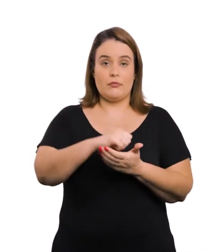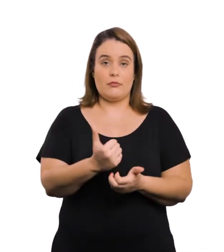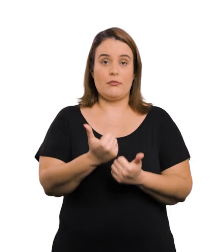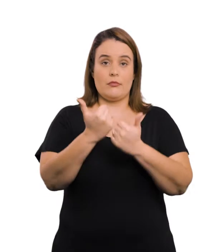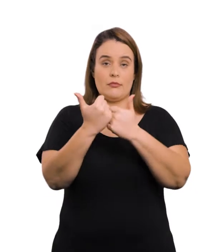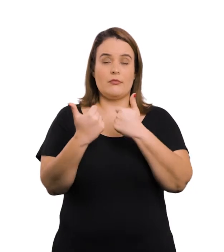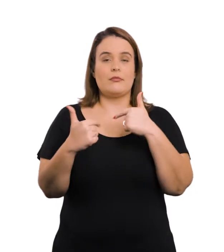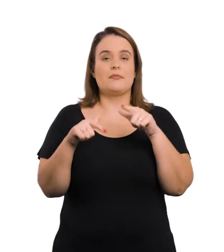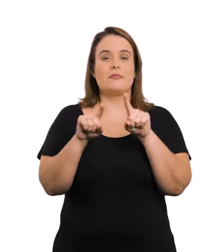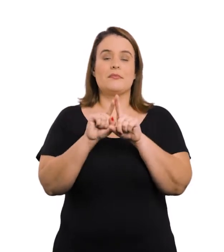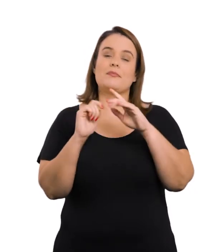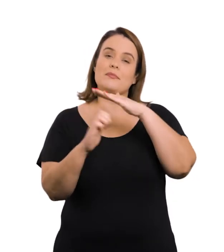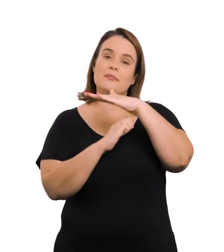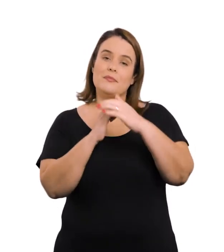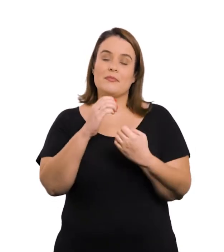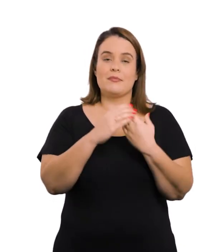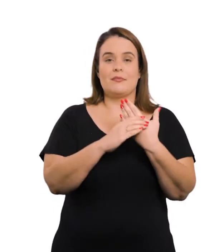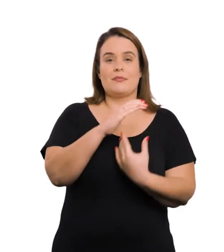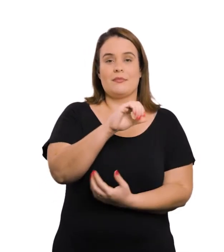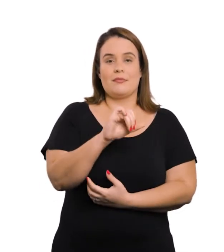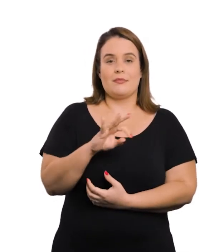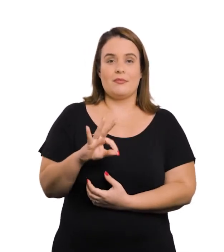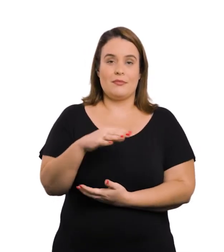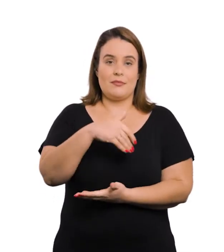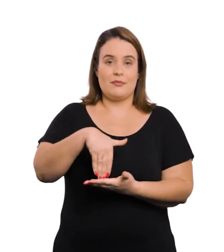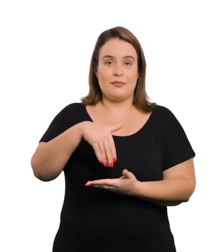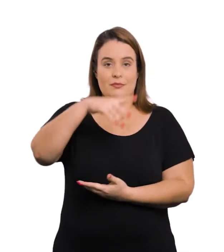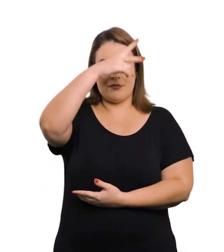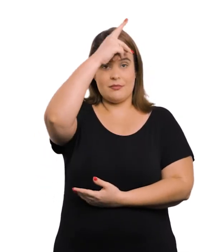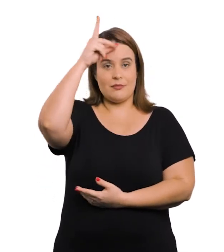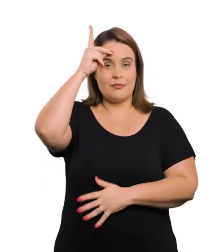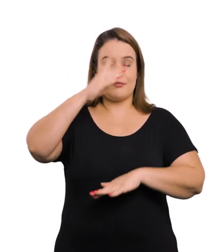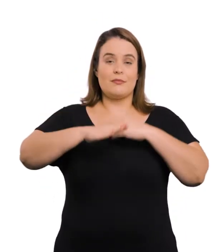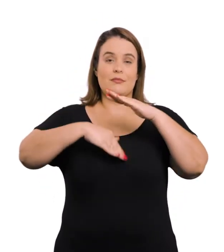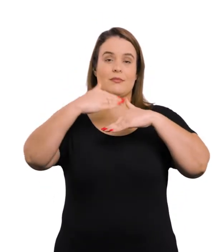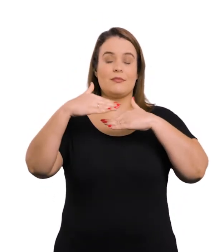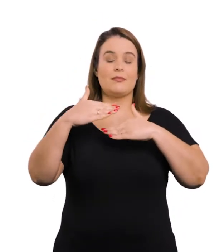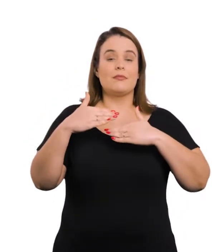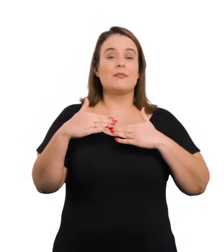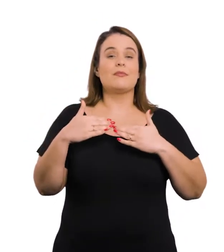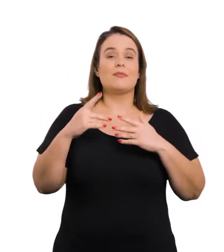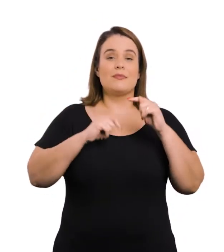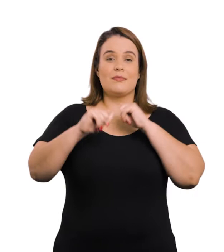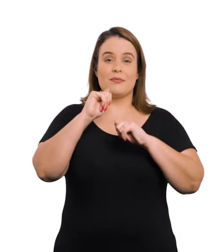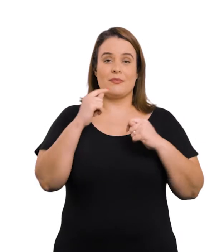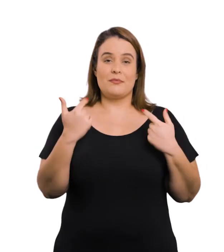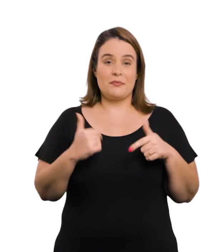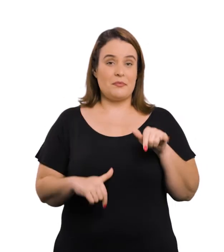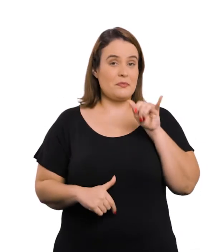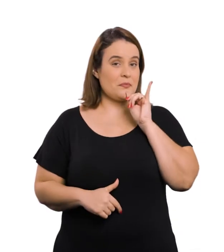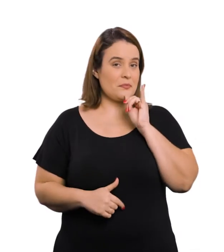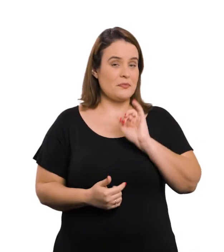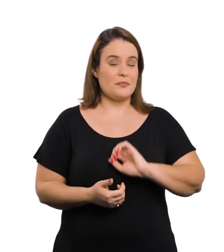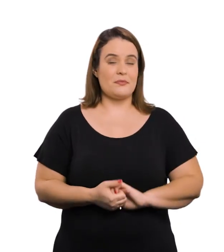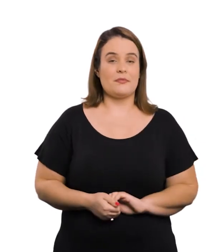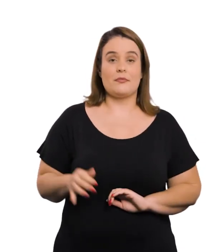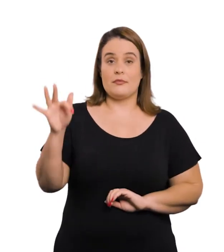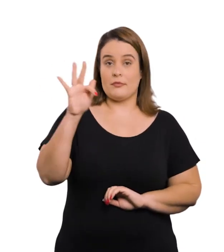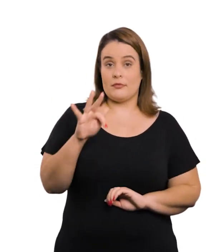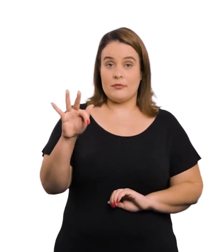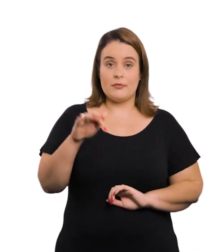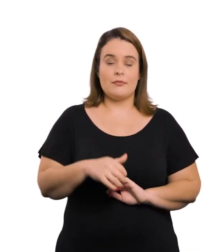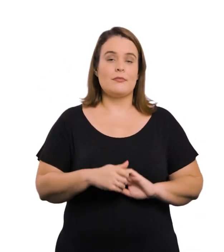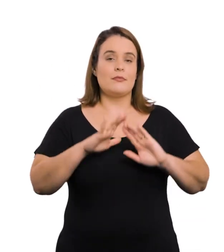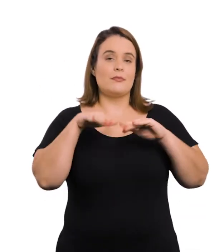de Apoio ao Trabalho e Empreendedorismo, CAT, da Secretaria Municipal de Desenvolvimento Econômico e Trabalho, por exemplo,